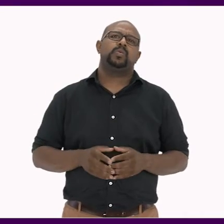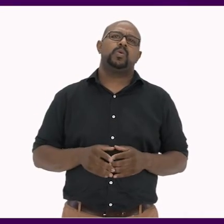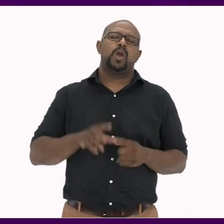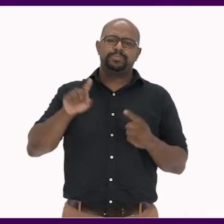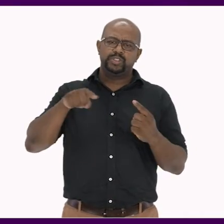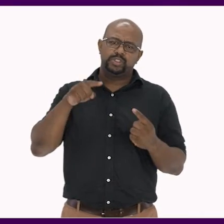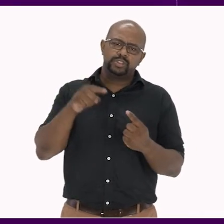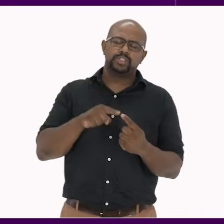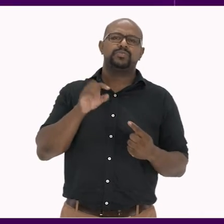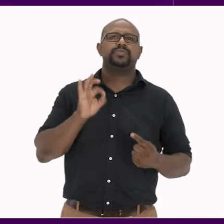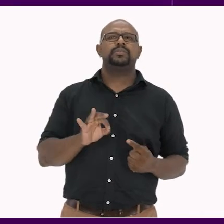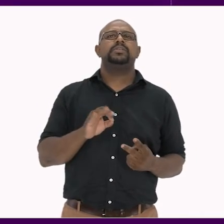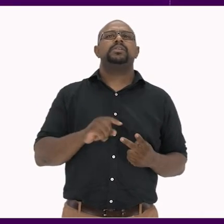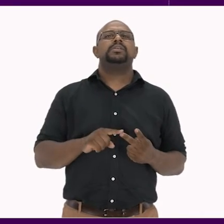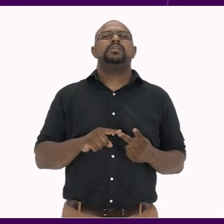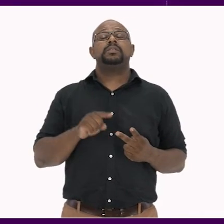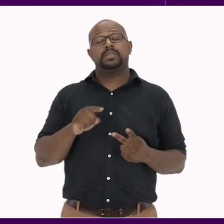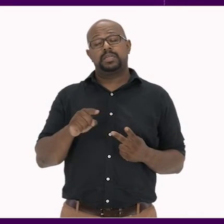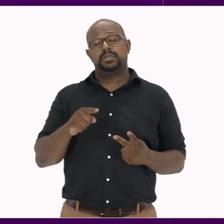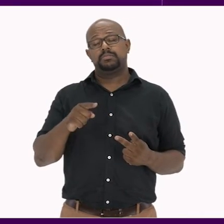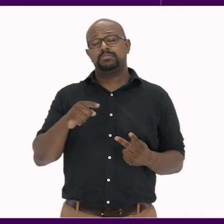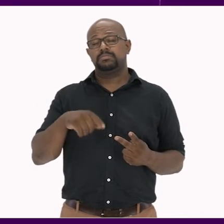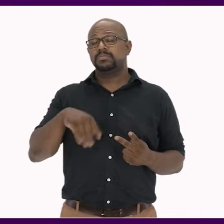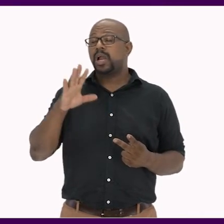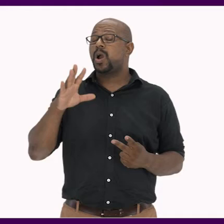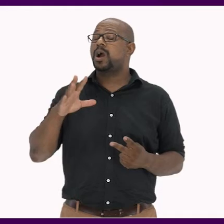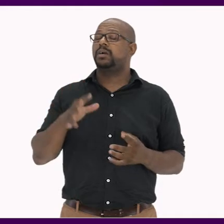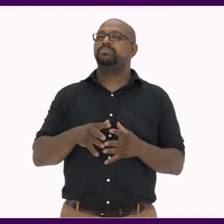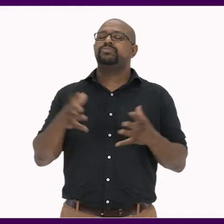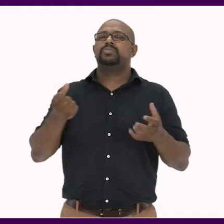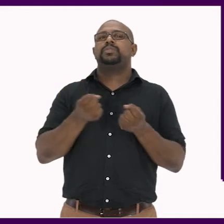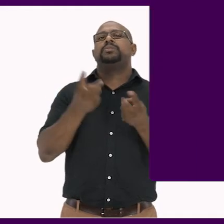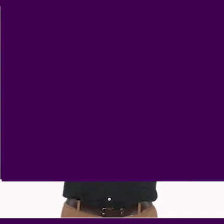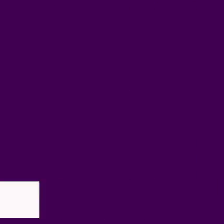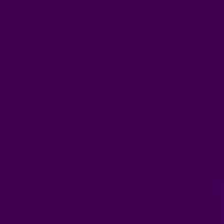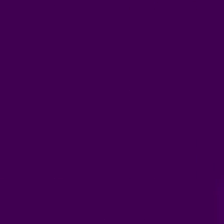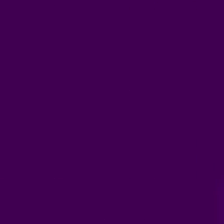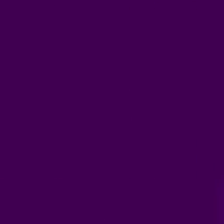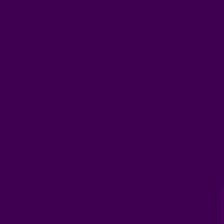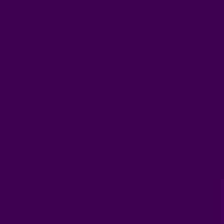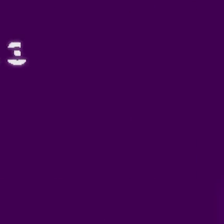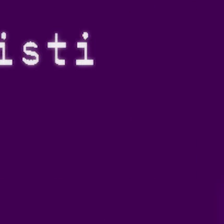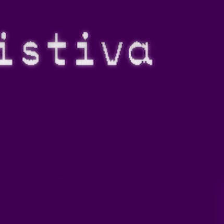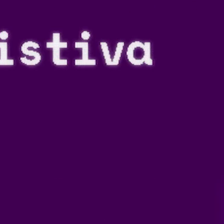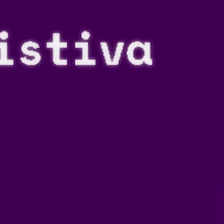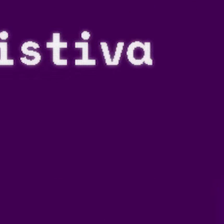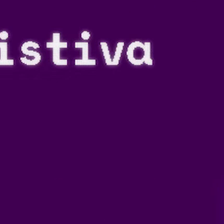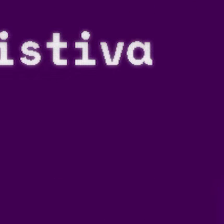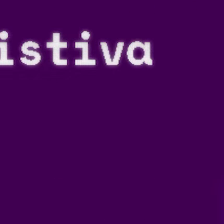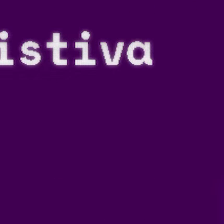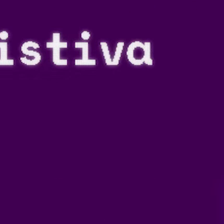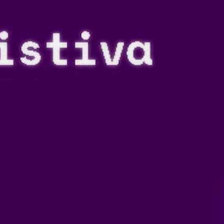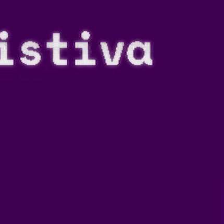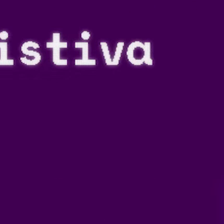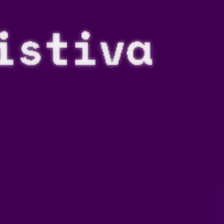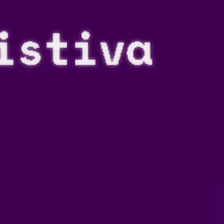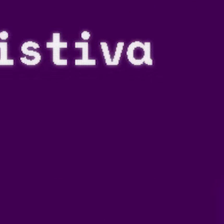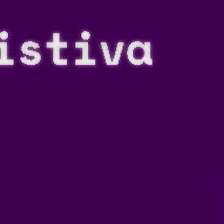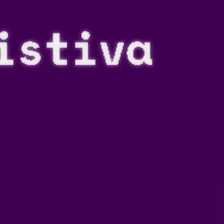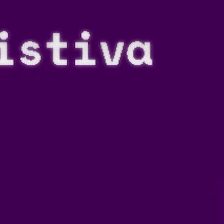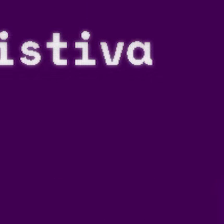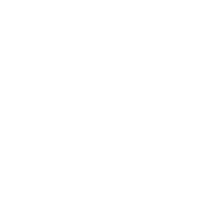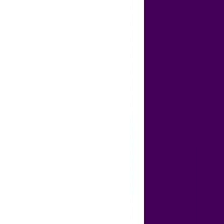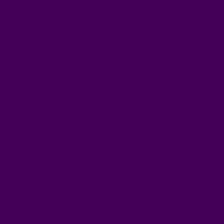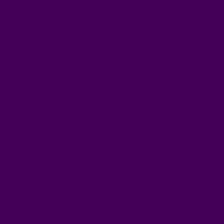tem que ser objetivo, tem que atingir o maior número de pessoas. Texto: tecnologia